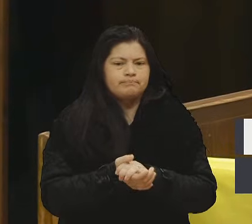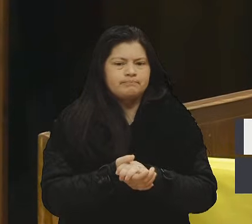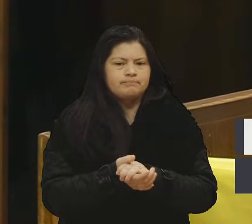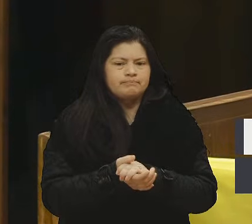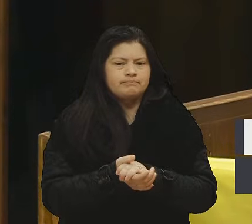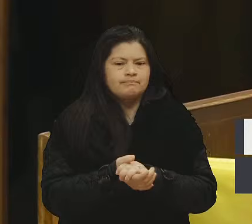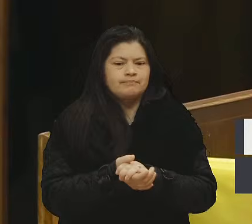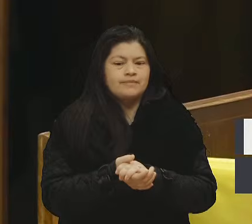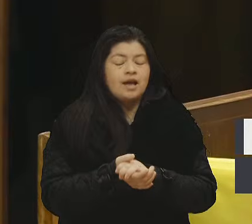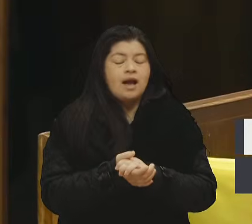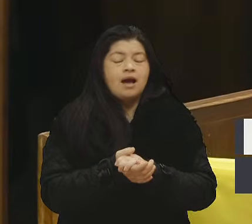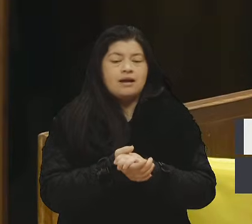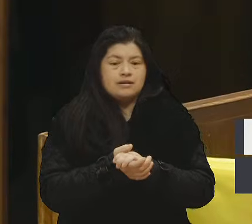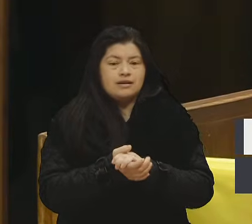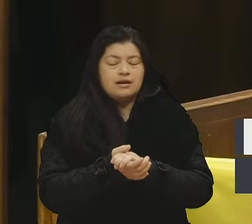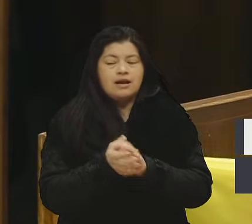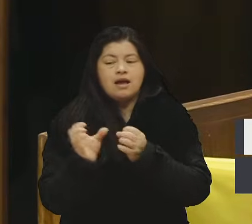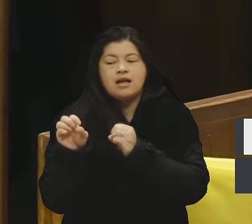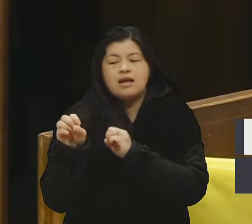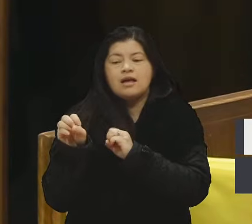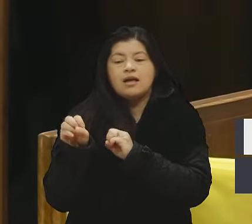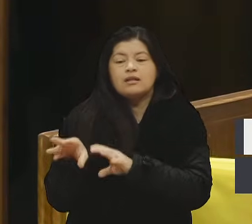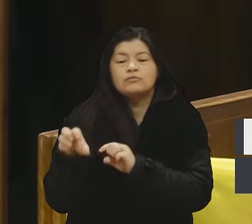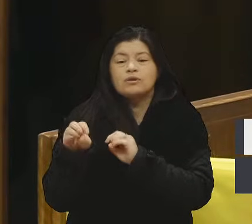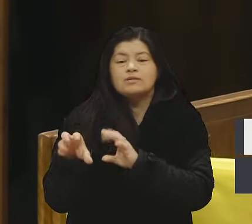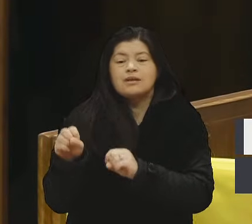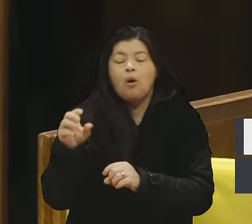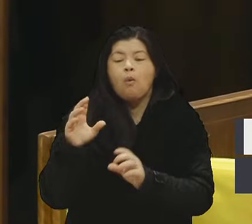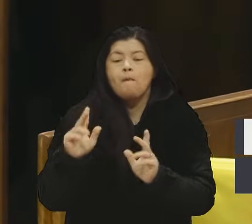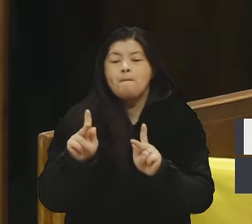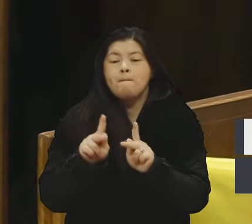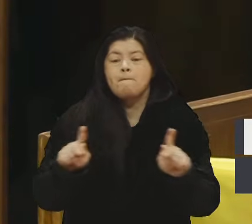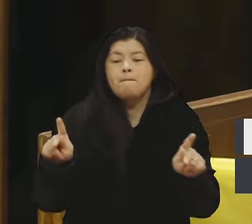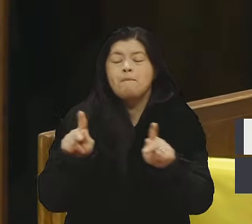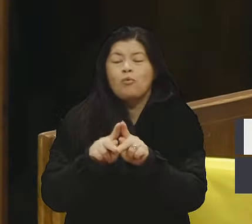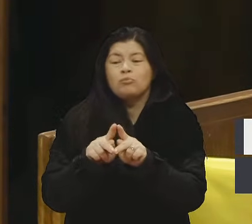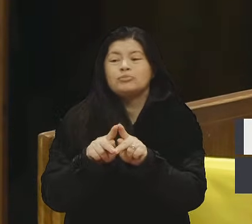torna a educação pública ainda mais excludente, ainda mais